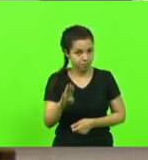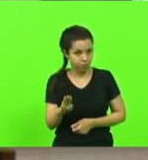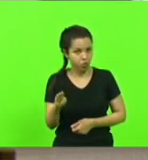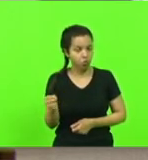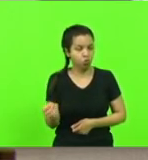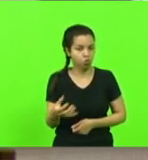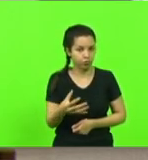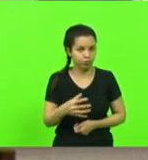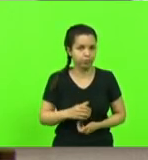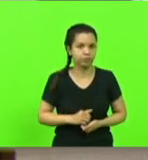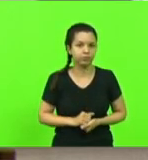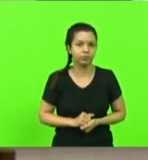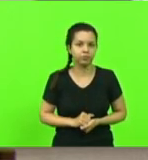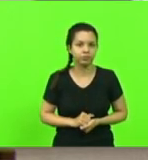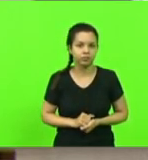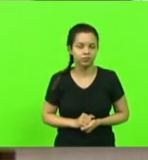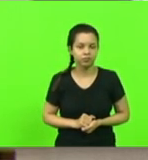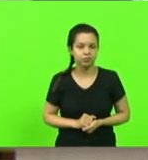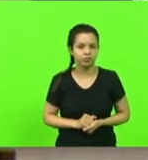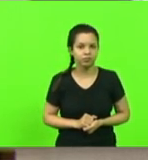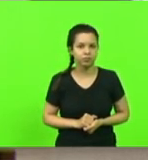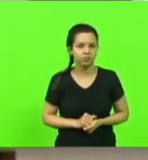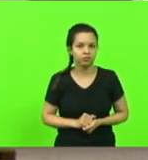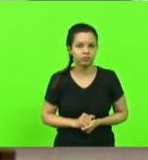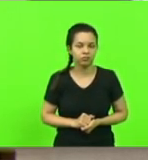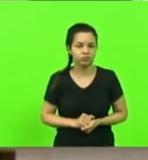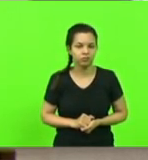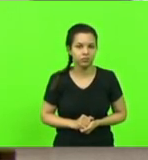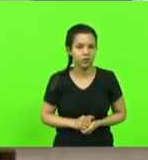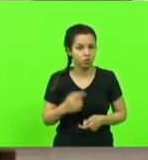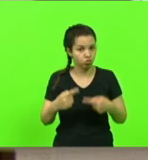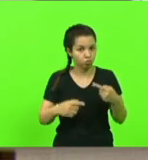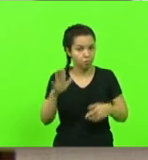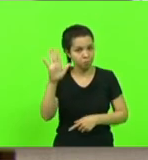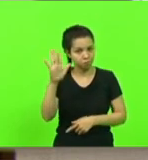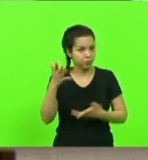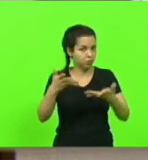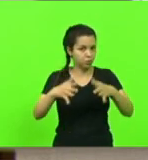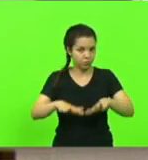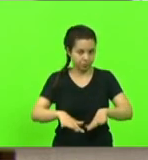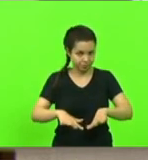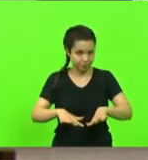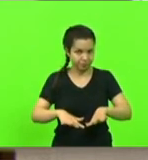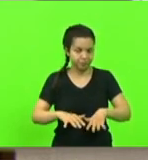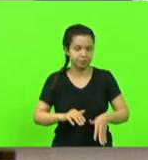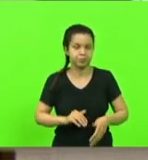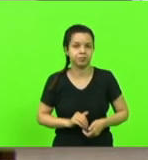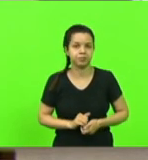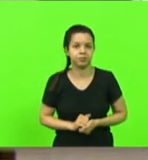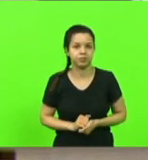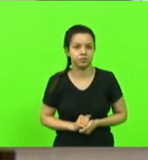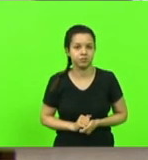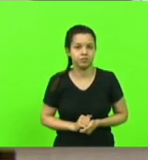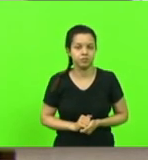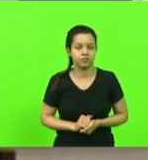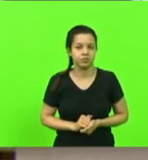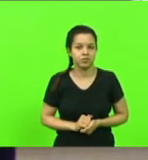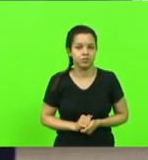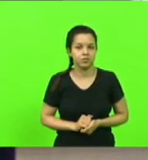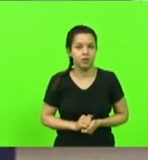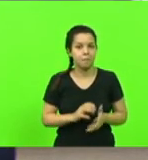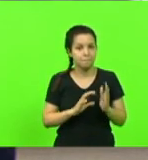Novo. Não havendo quem queira se manifestar, ao partido PSL.